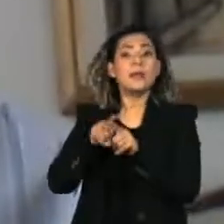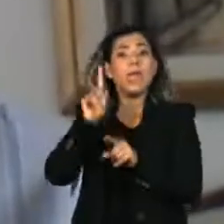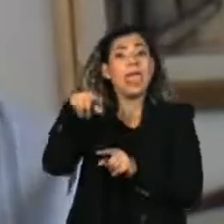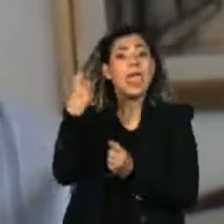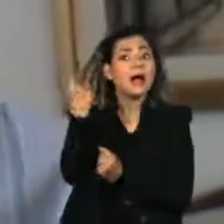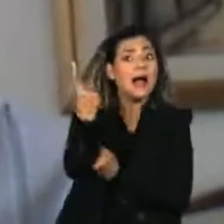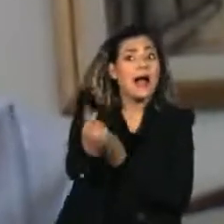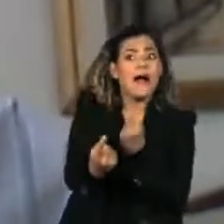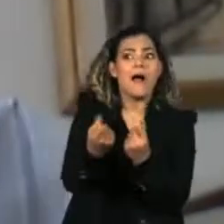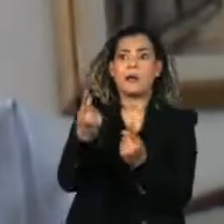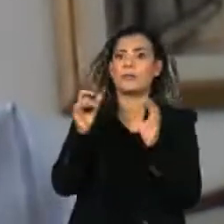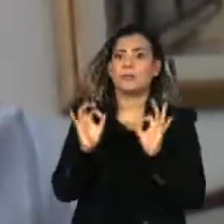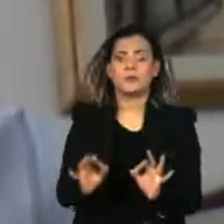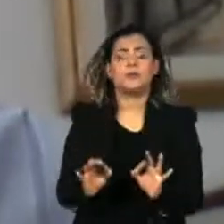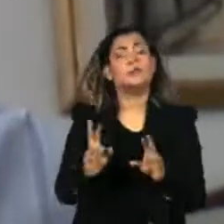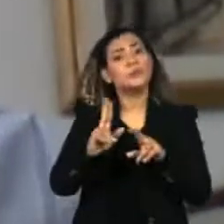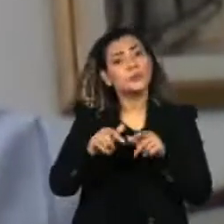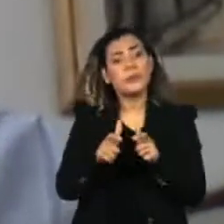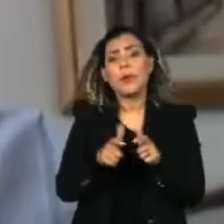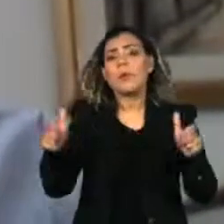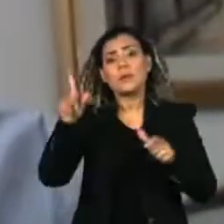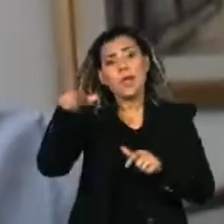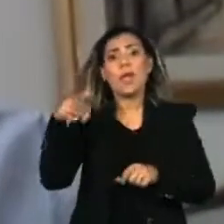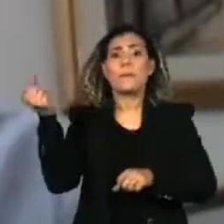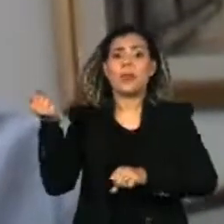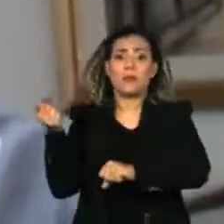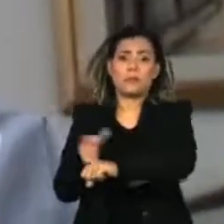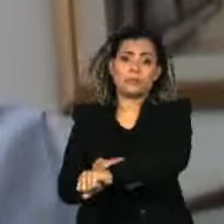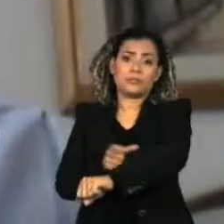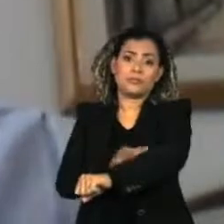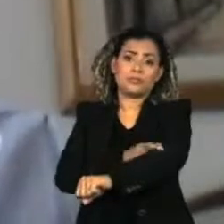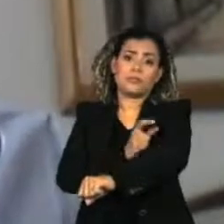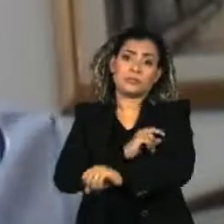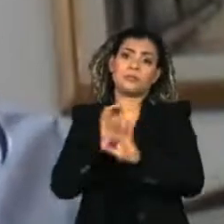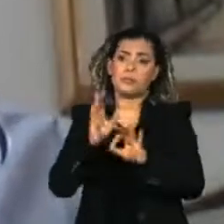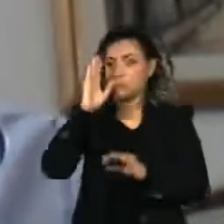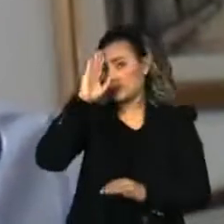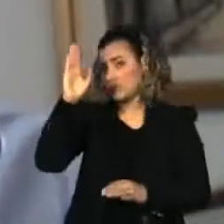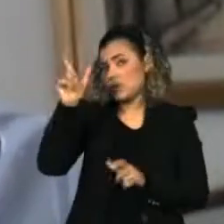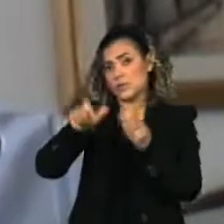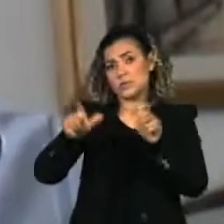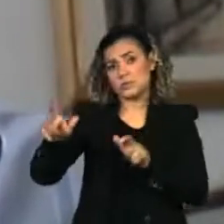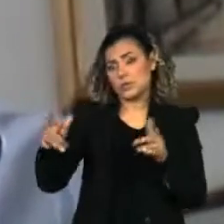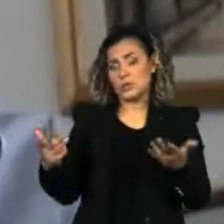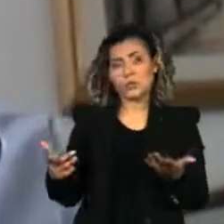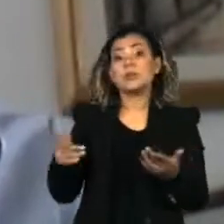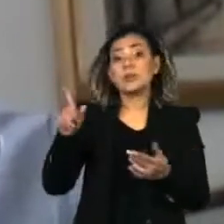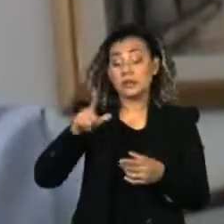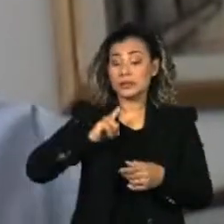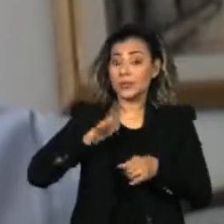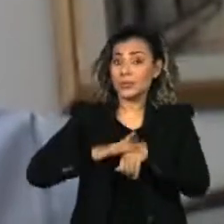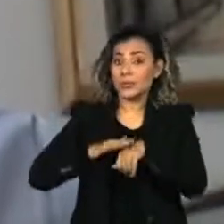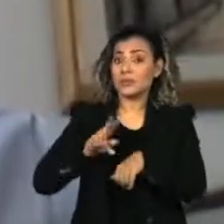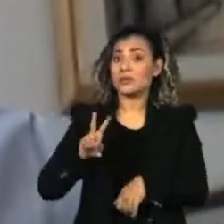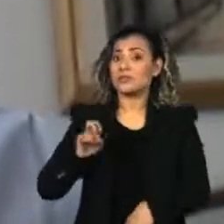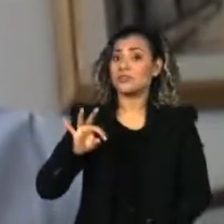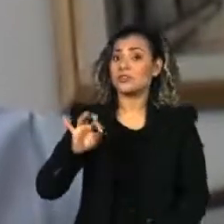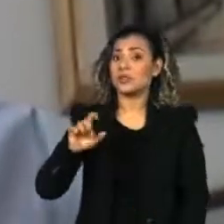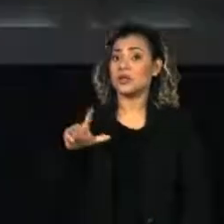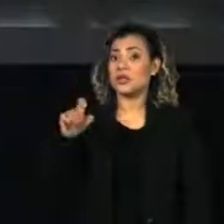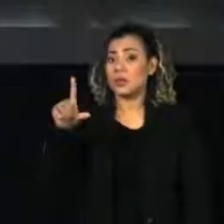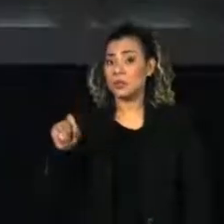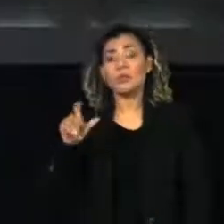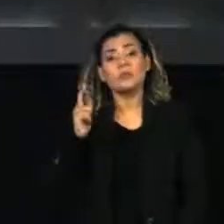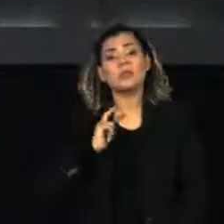rara e imunológica. Então, a maior parte das pessoas que é portadora de vitiligo tem